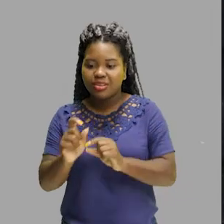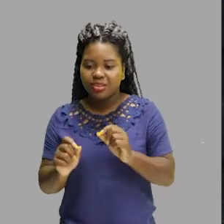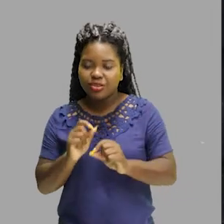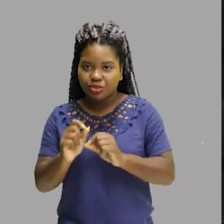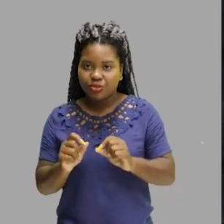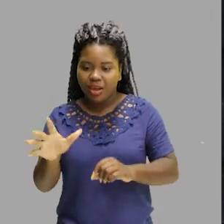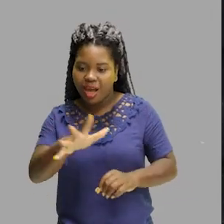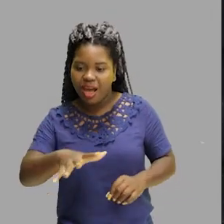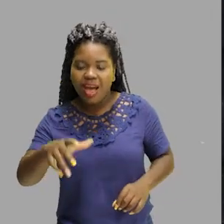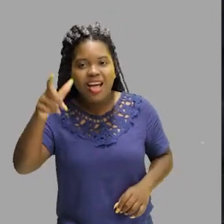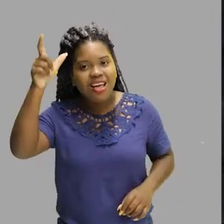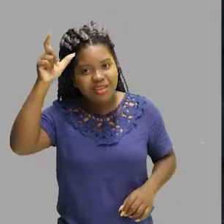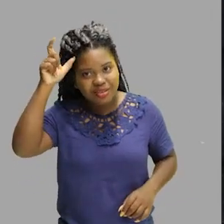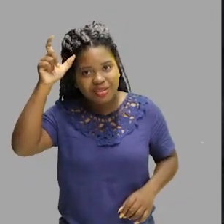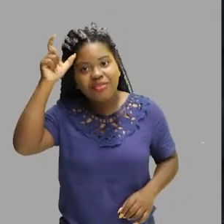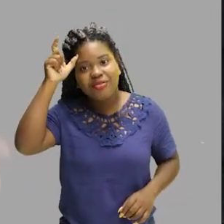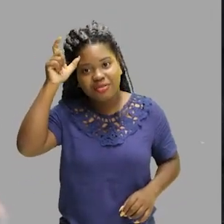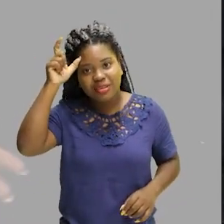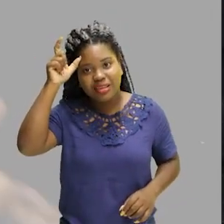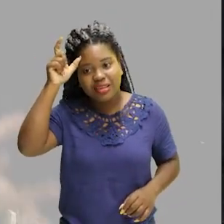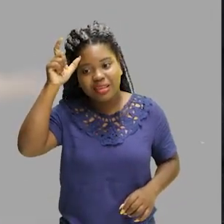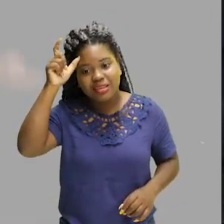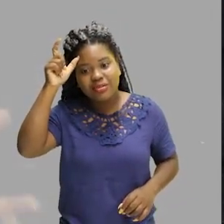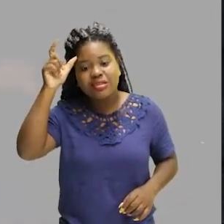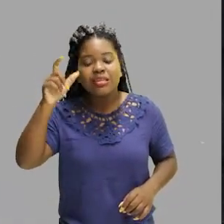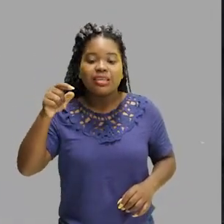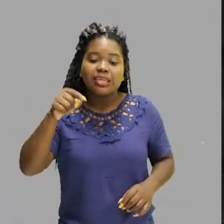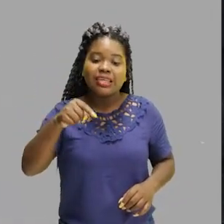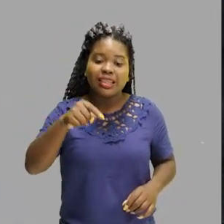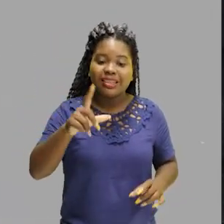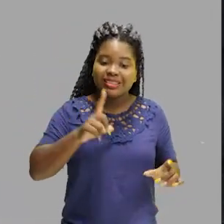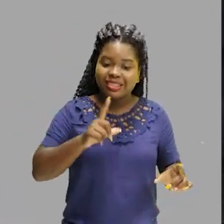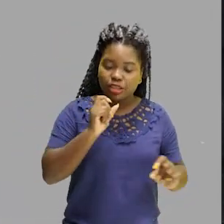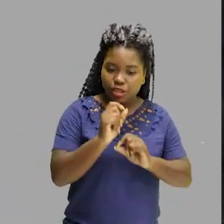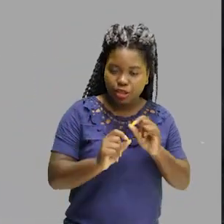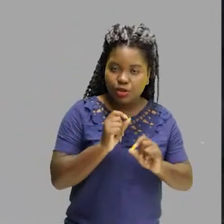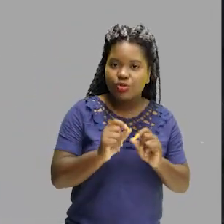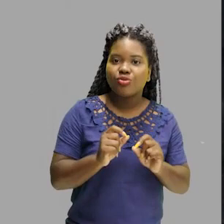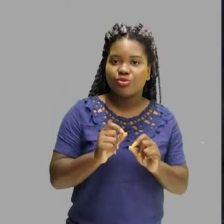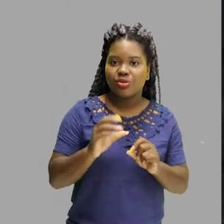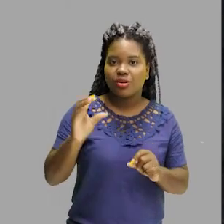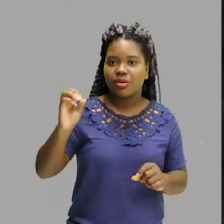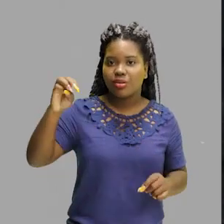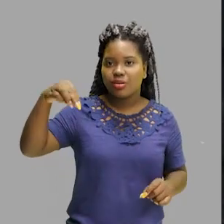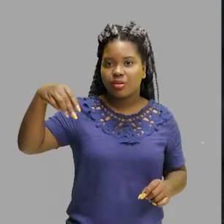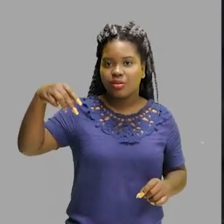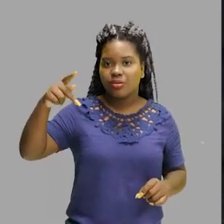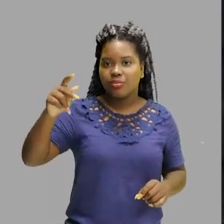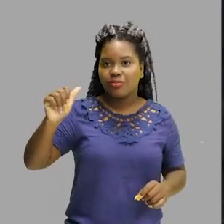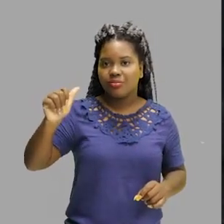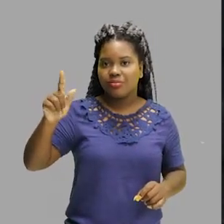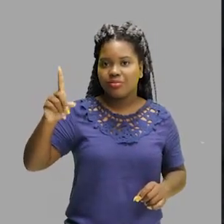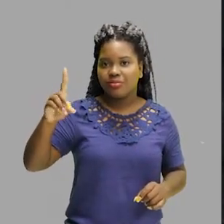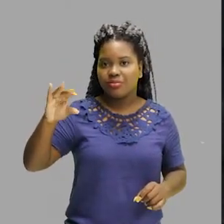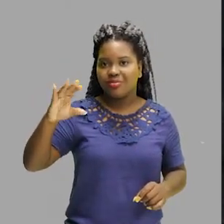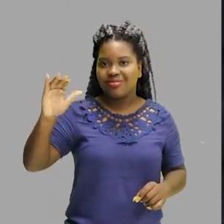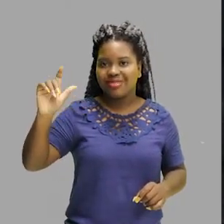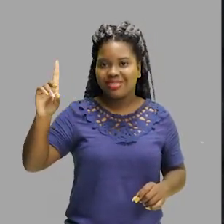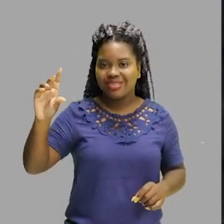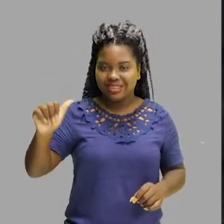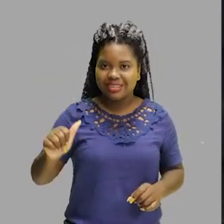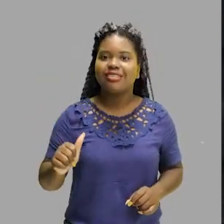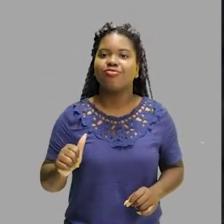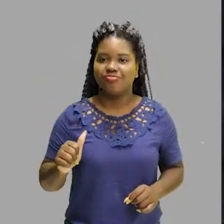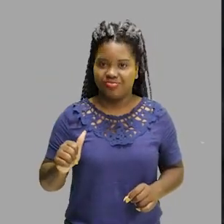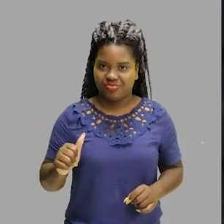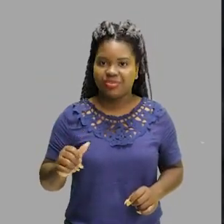por Nossa Senhora, apresenta as sentenças para evitar que eles vão para o inferno. Na verdade, eles não vão para o inferno, eles vão para um lugar chamado